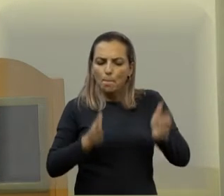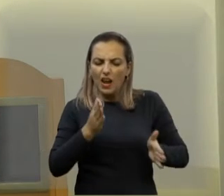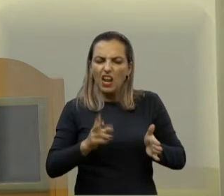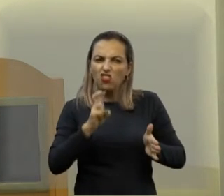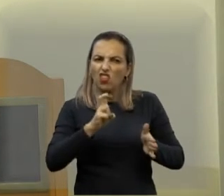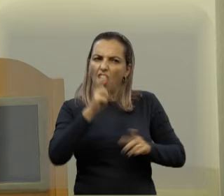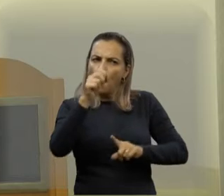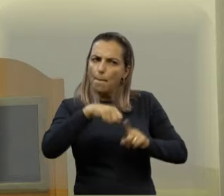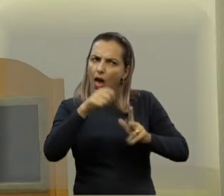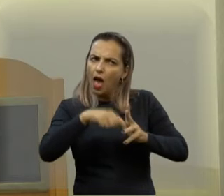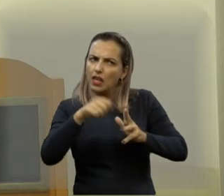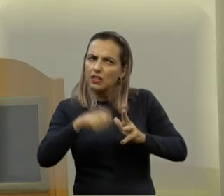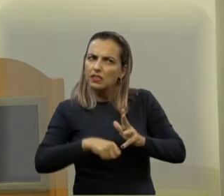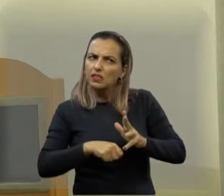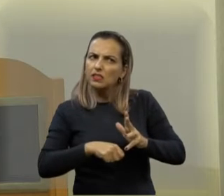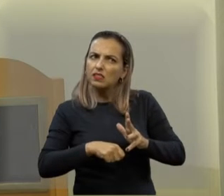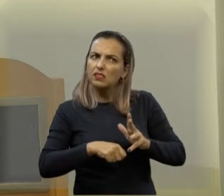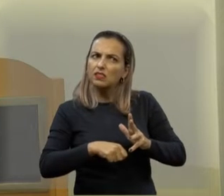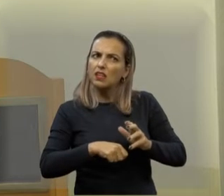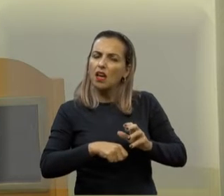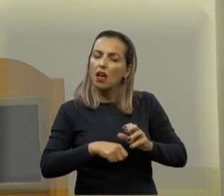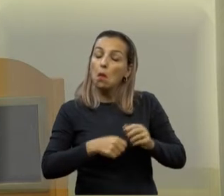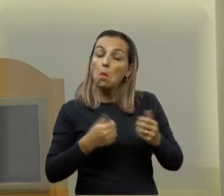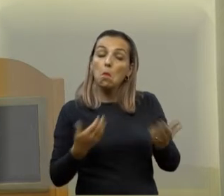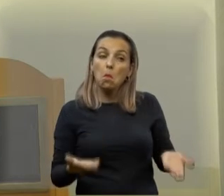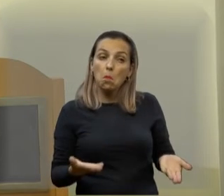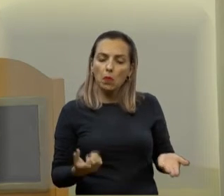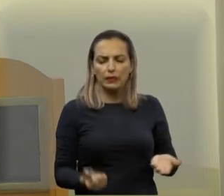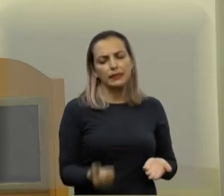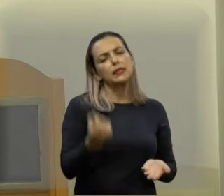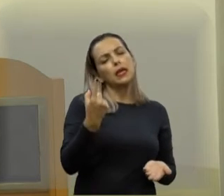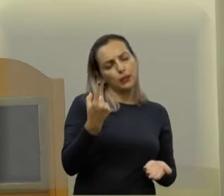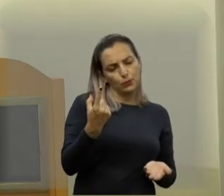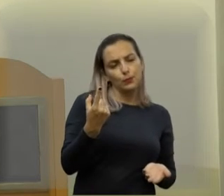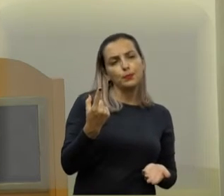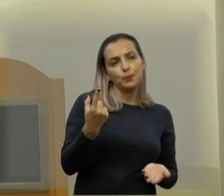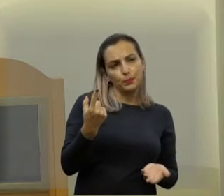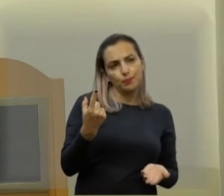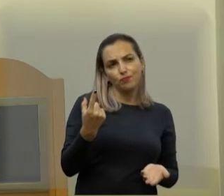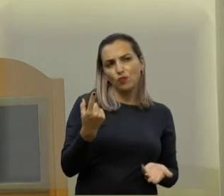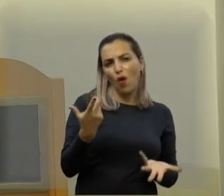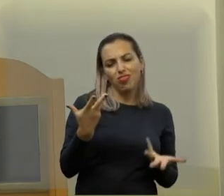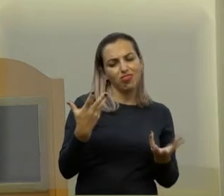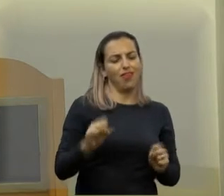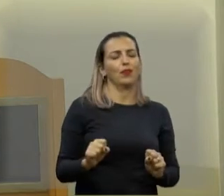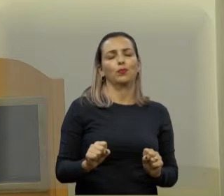de cinco meses de obra vamos dar dois de agulha dois meses estranho inconcebível